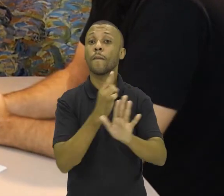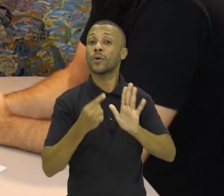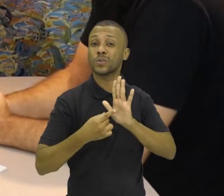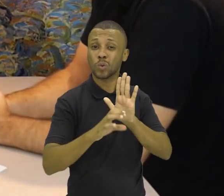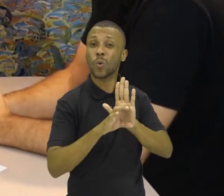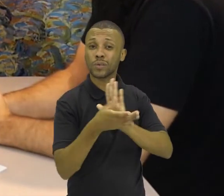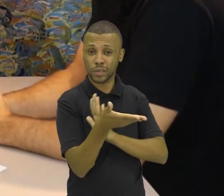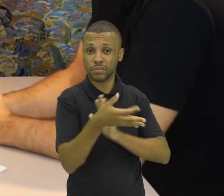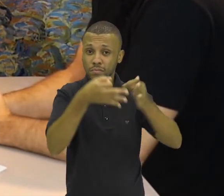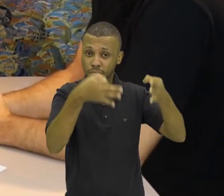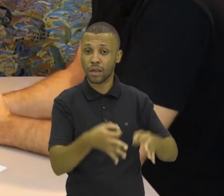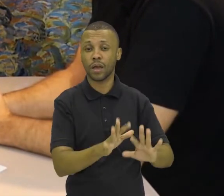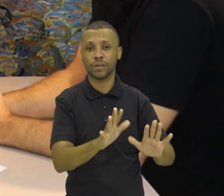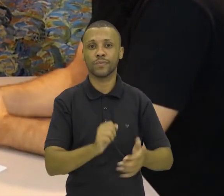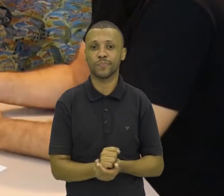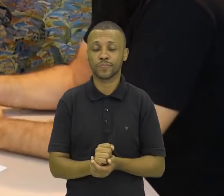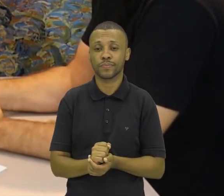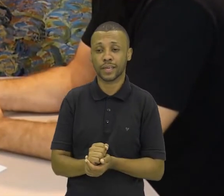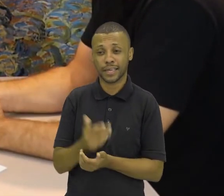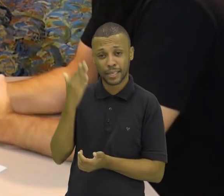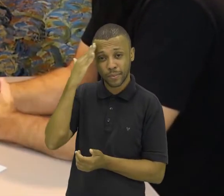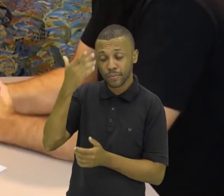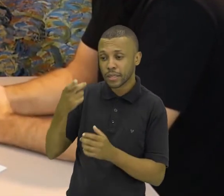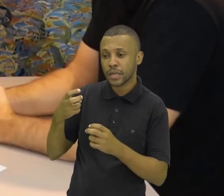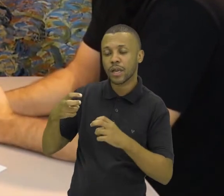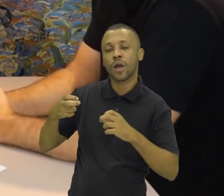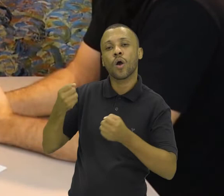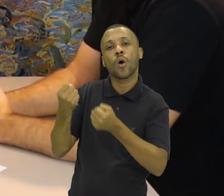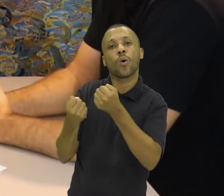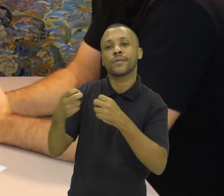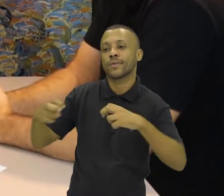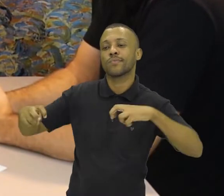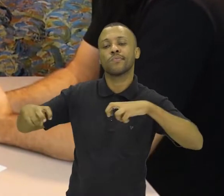espacinho onde tem muita gente fazendo coisa errada num espaço pequeno ali,